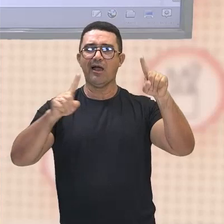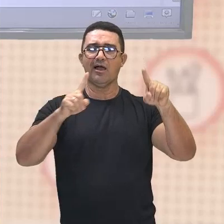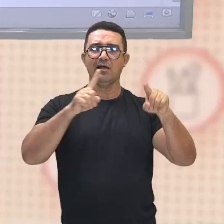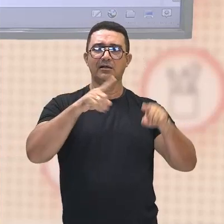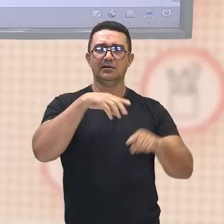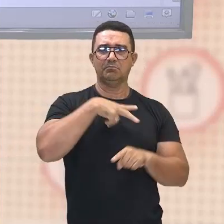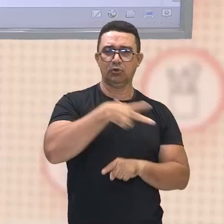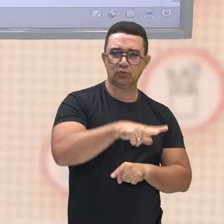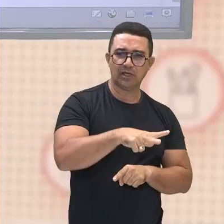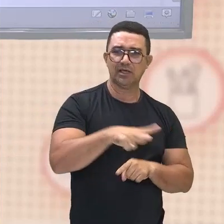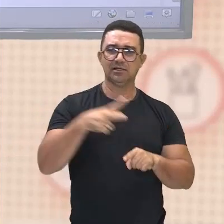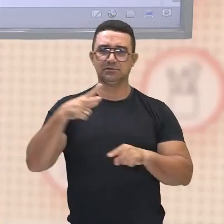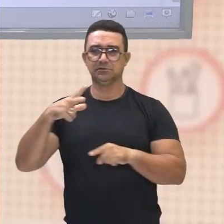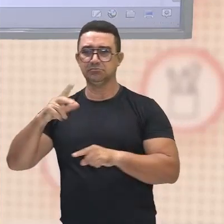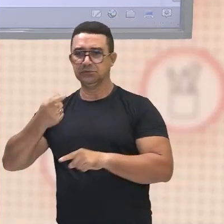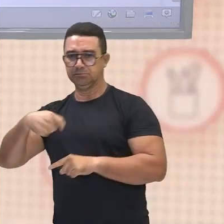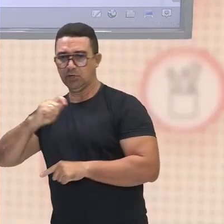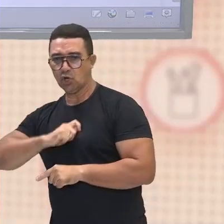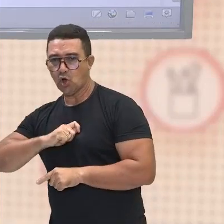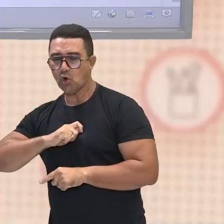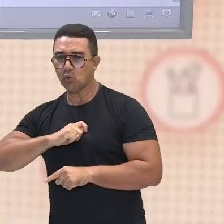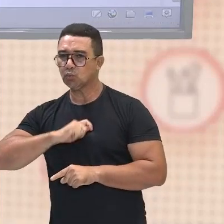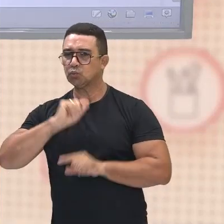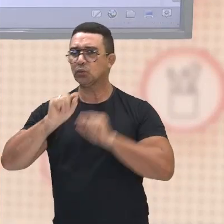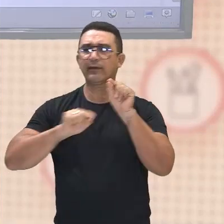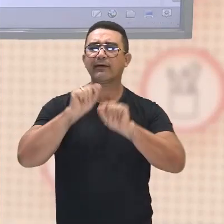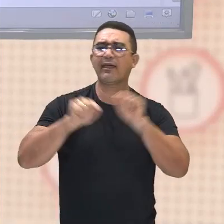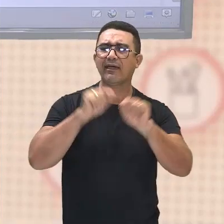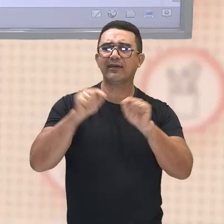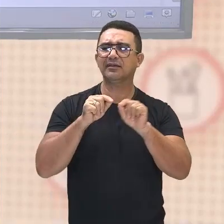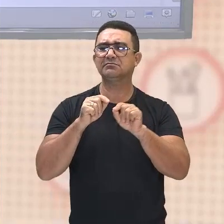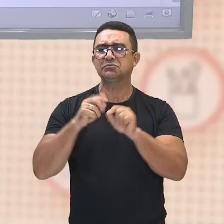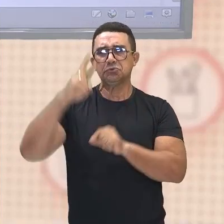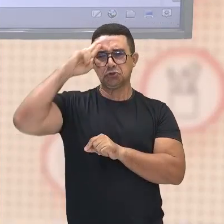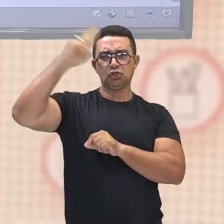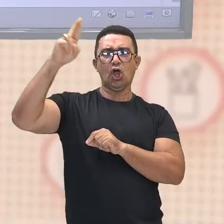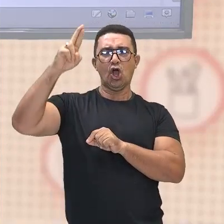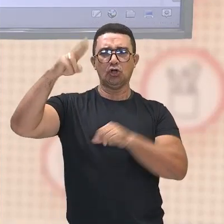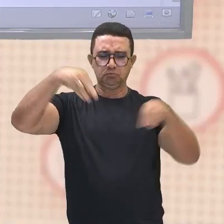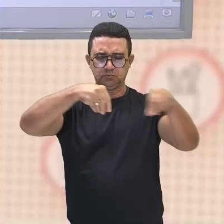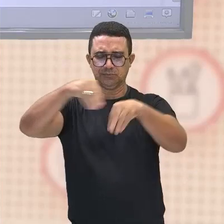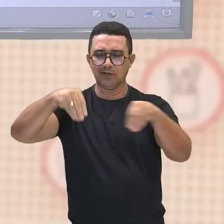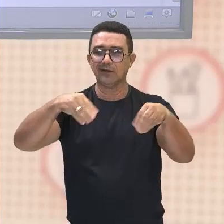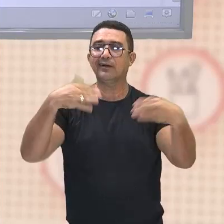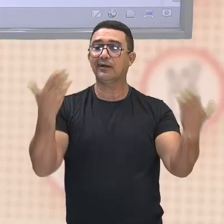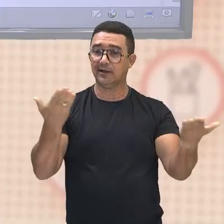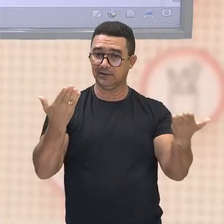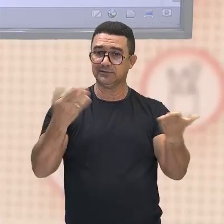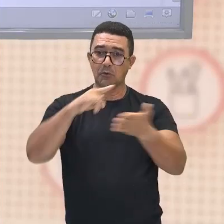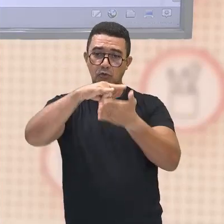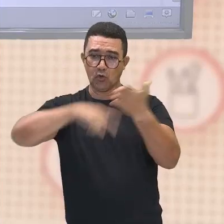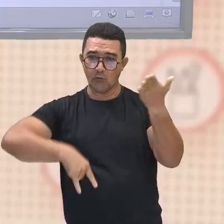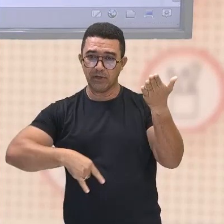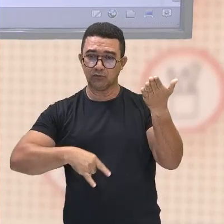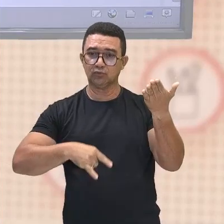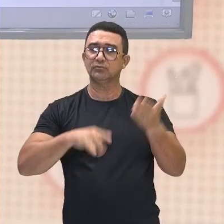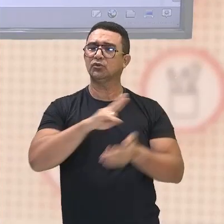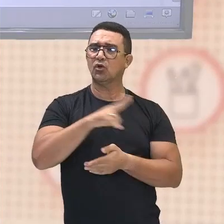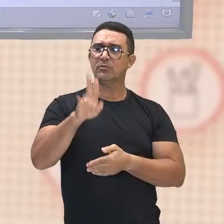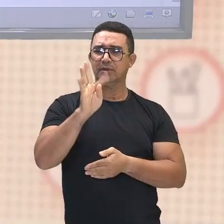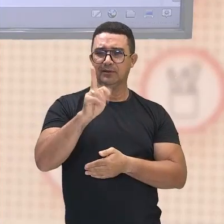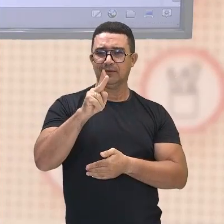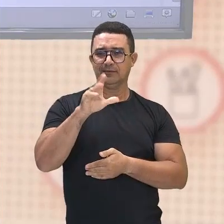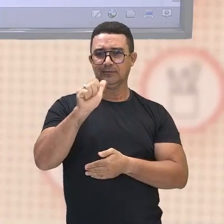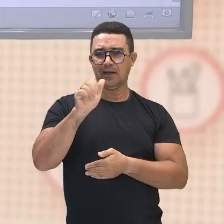seria realmente o dono desse território. E aí foi feito, então, o chamado Tratado de Tordesilhas, para que